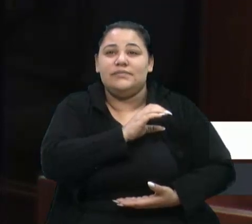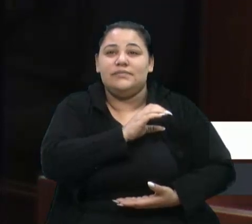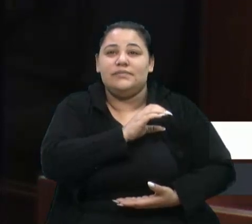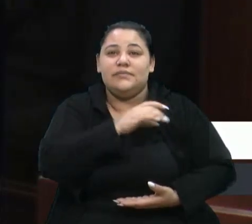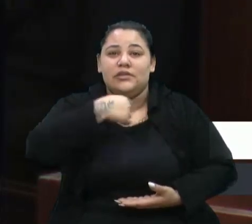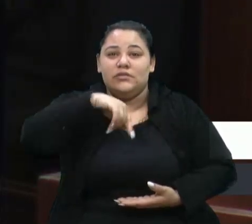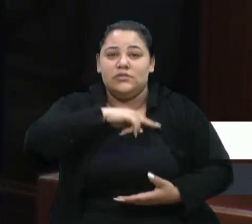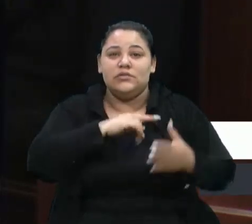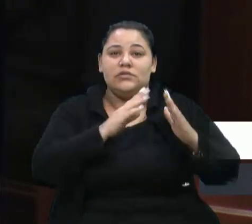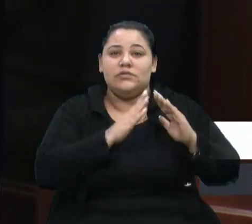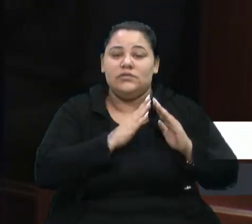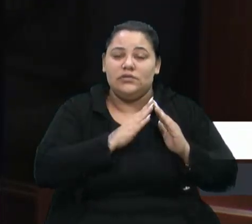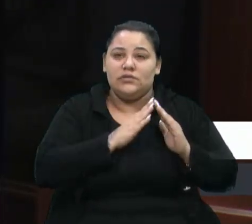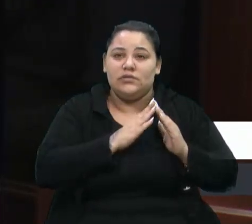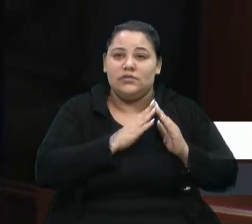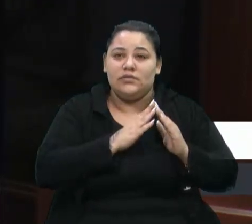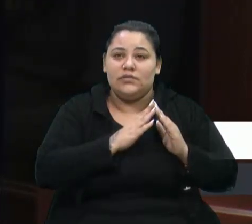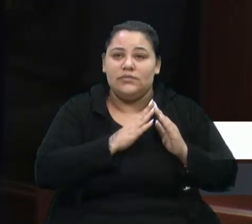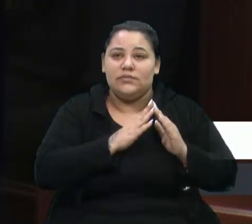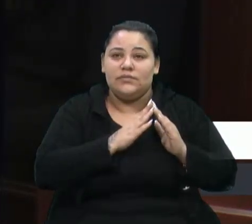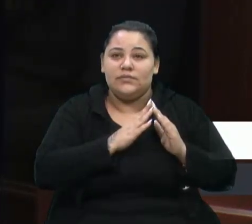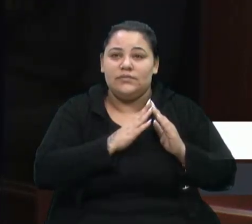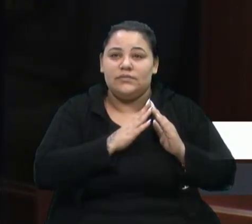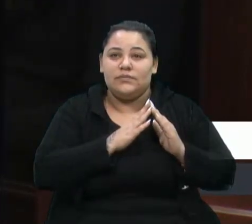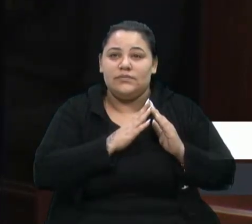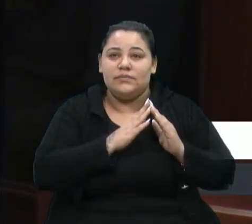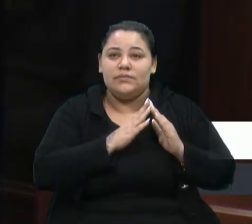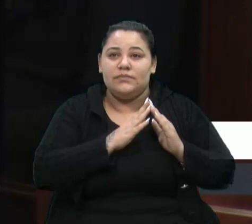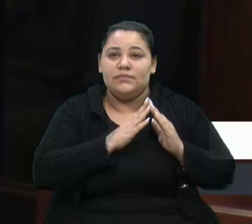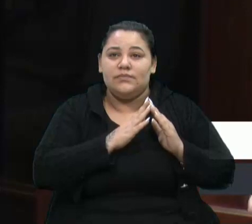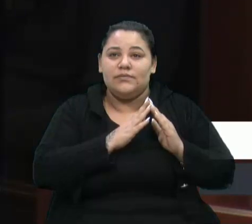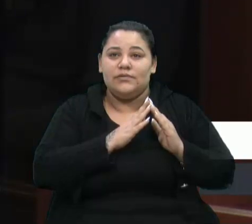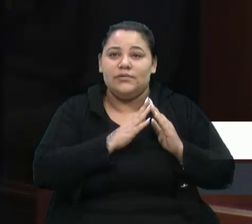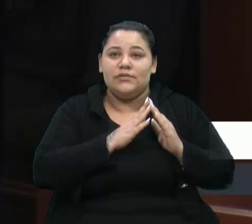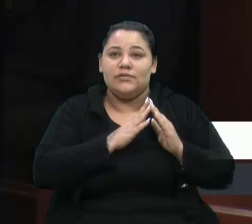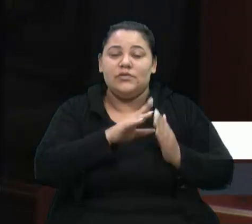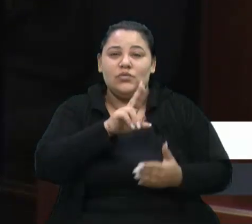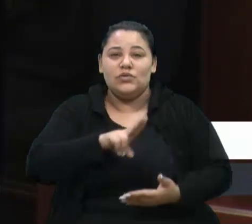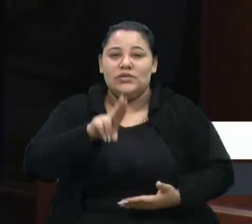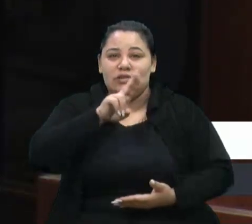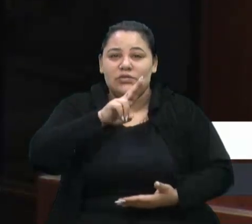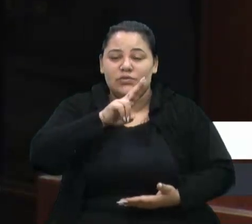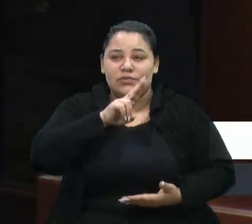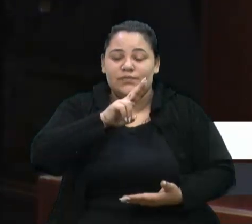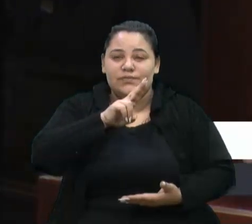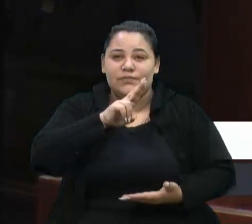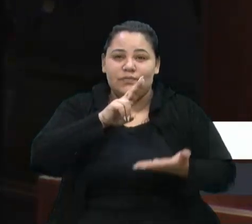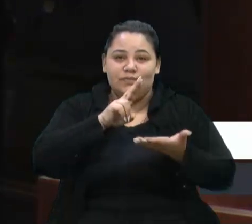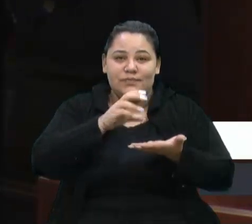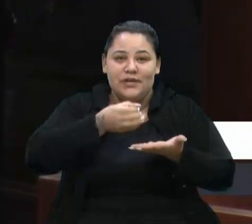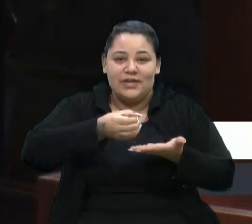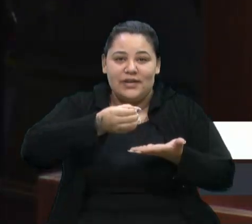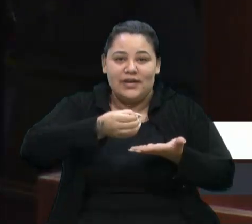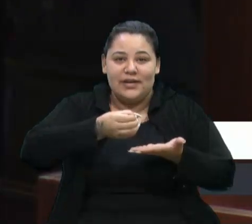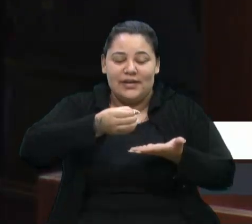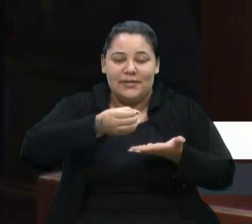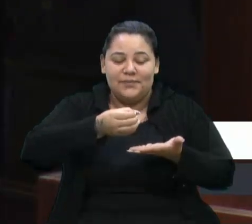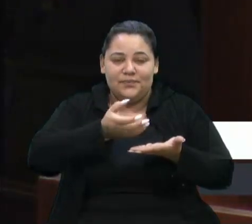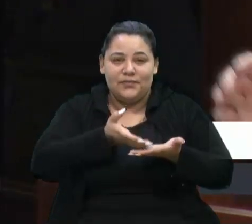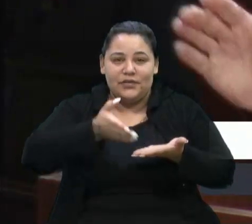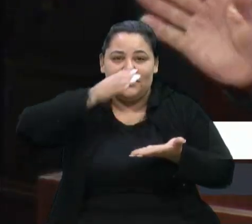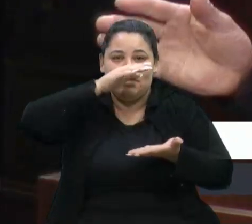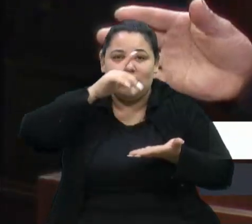nossa casa. Eles estão usando jarra elétrica para aquecer a água, que é um vilão também, a jarra elétrica.